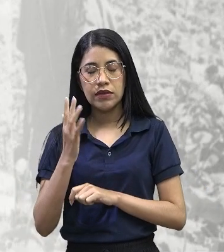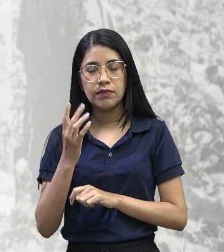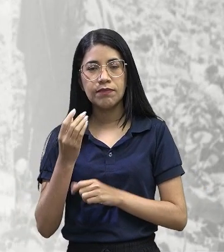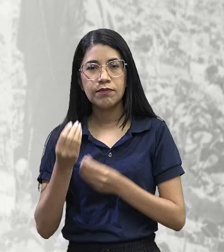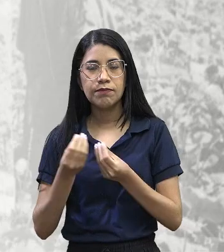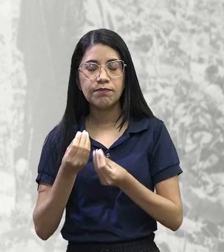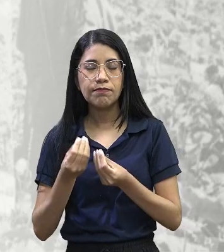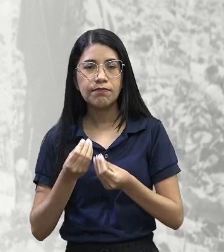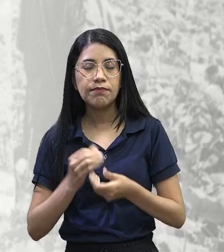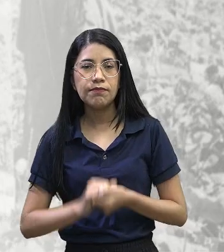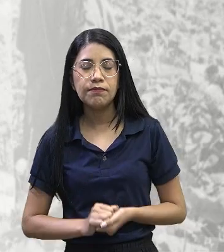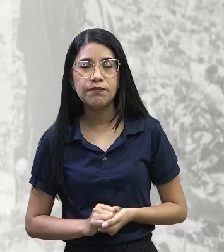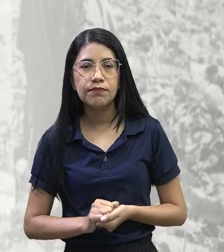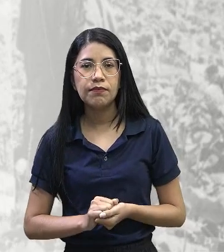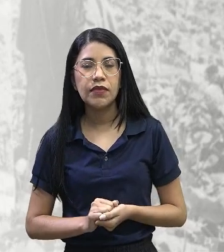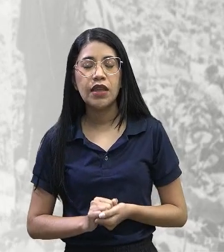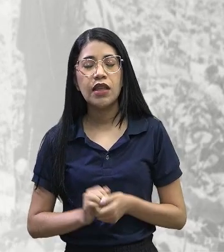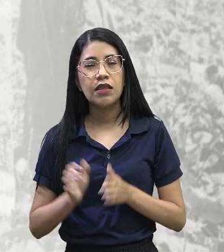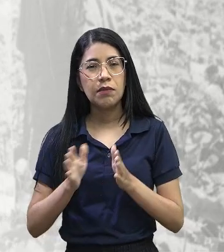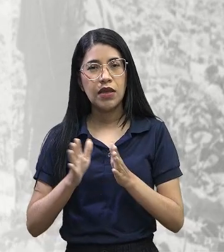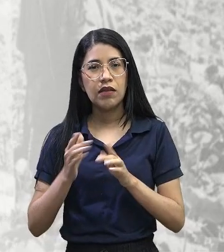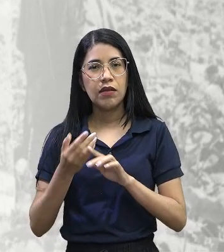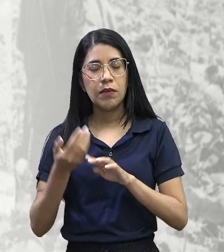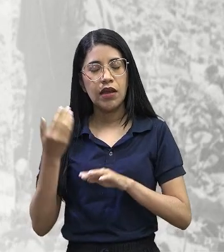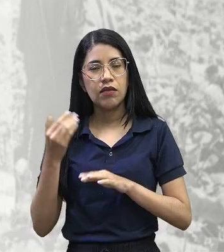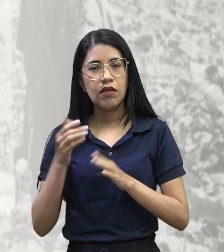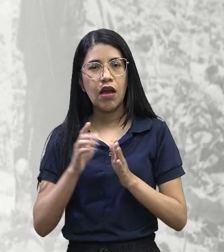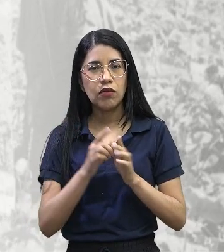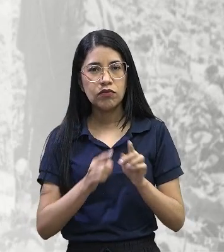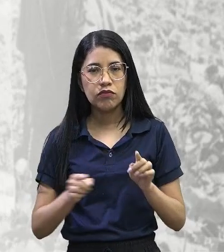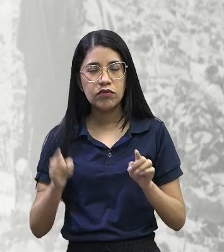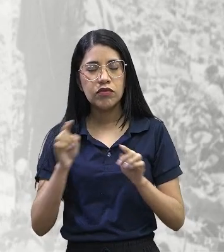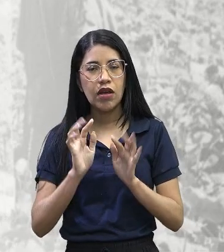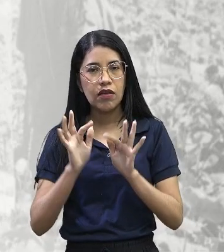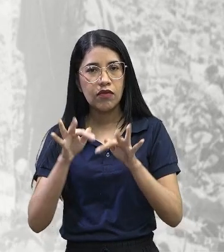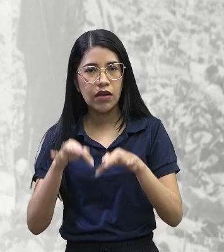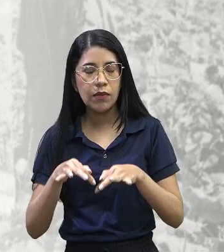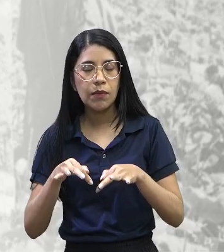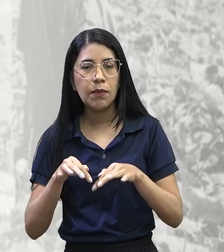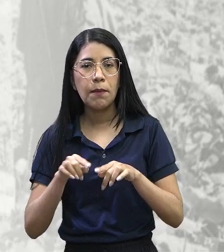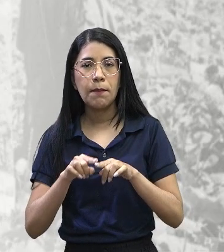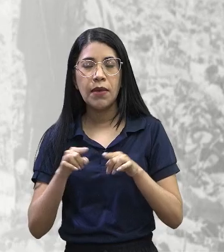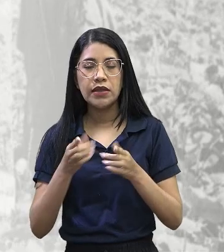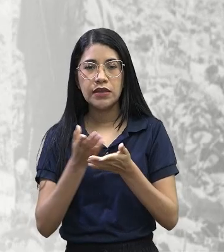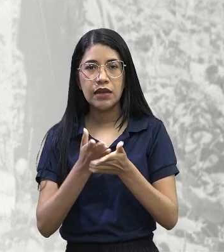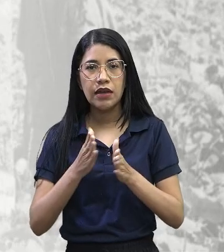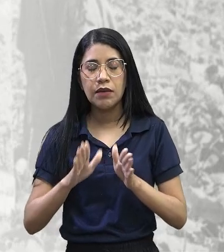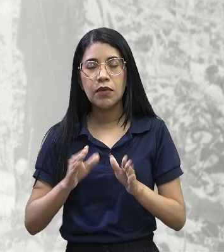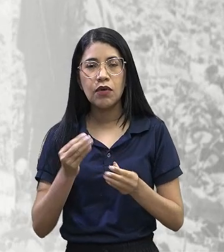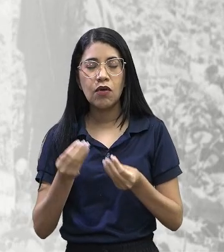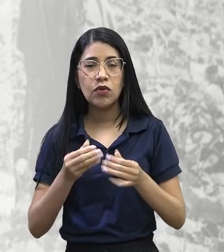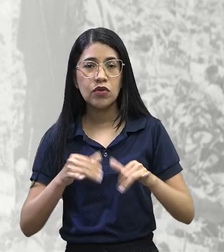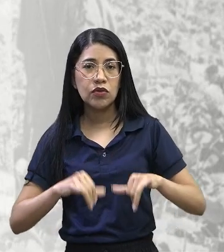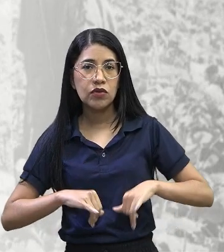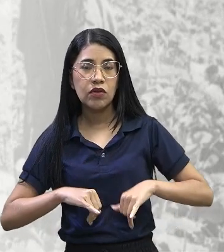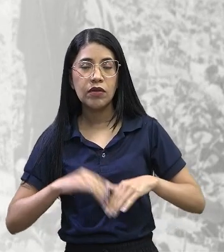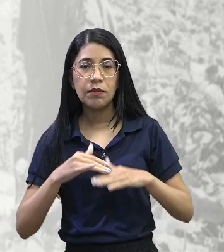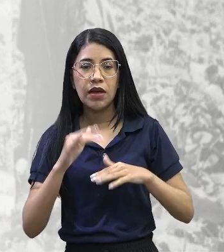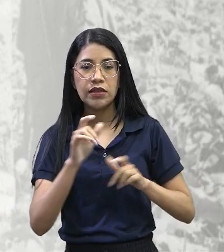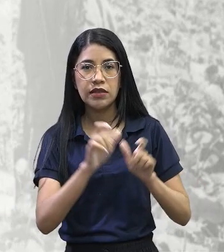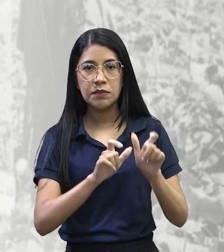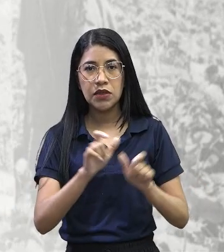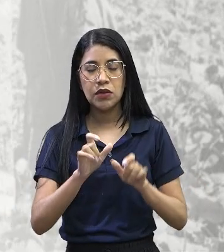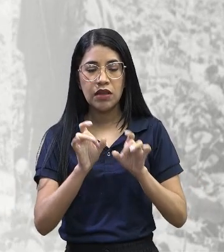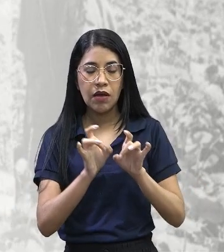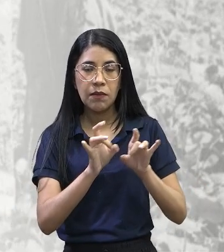deve imaginar que em algum momento esse ciclo da borracha vai acabar. E quando acaba, quem mais sofre com isso,